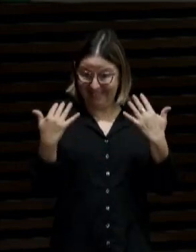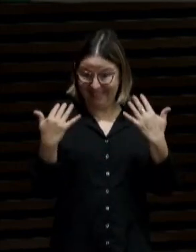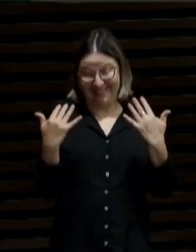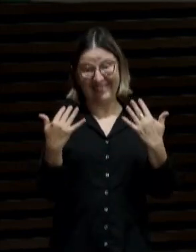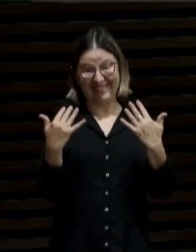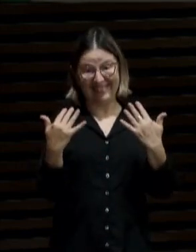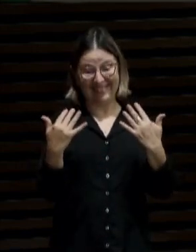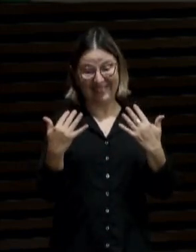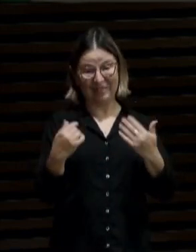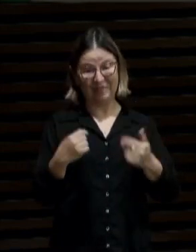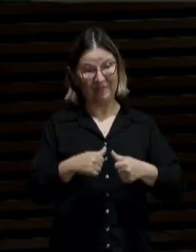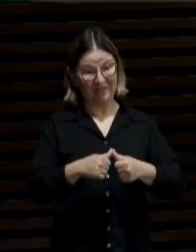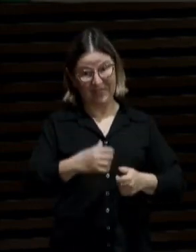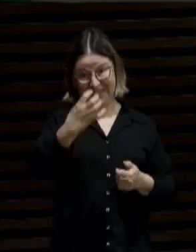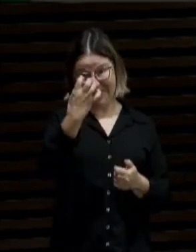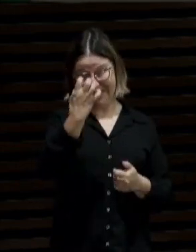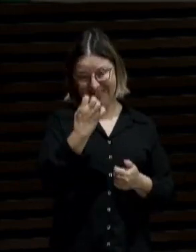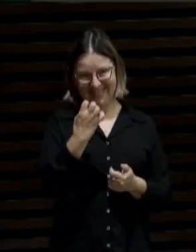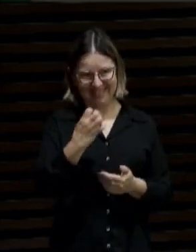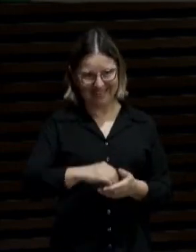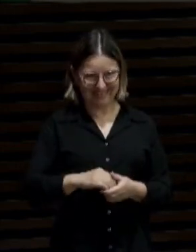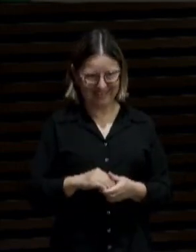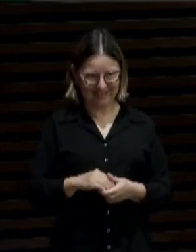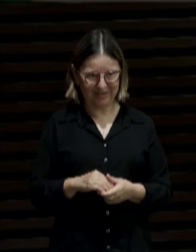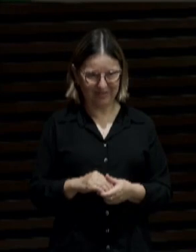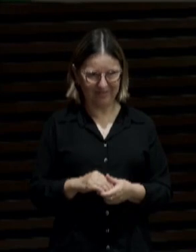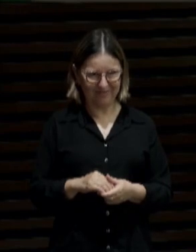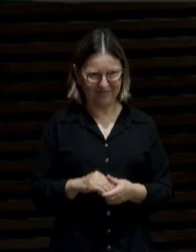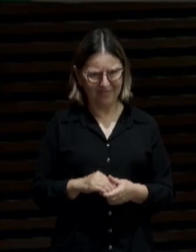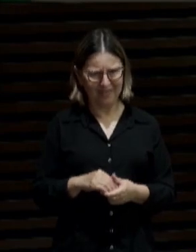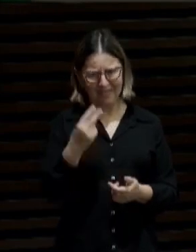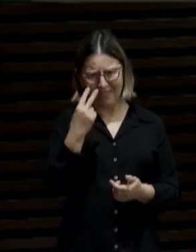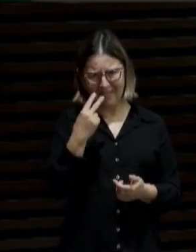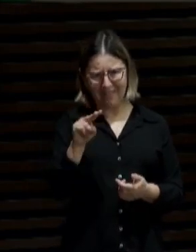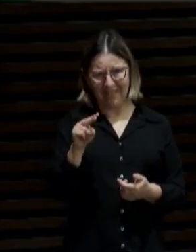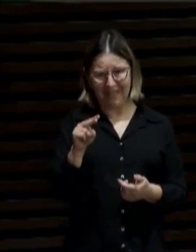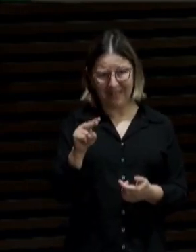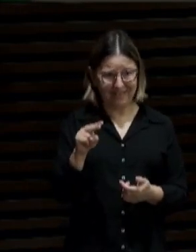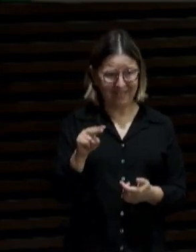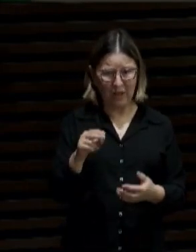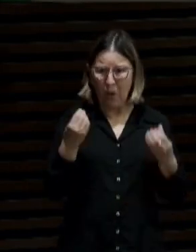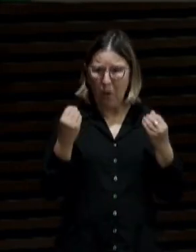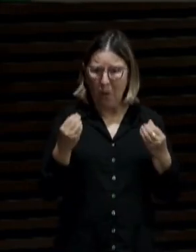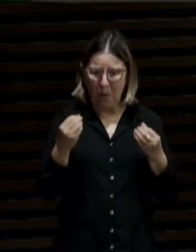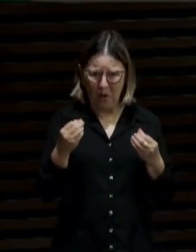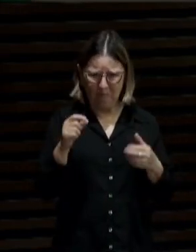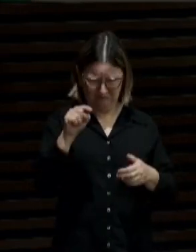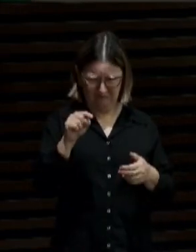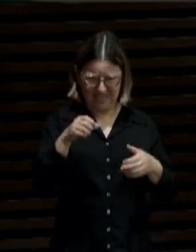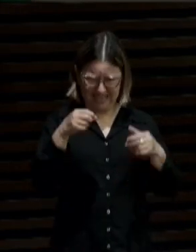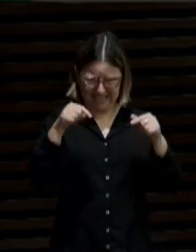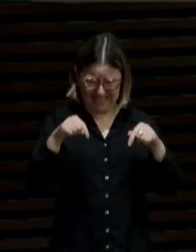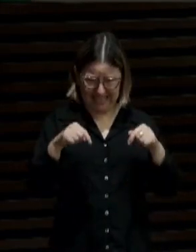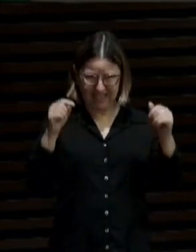é sério? Dá uma rebobinada aí, olha o que o Bruno fez, olha isso. Como que ele pode estar aqui? Ah, não, tem que ter